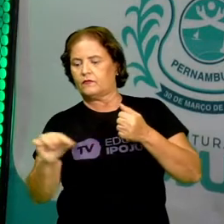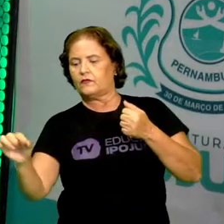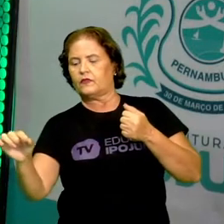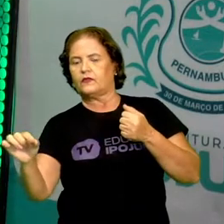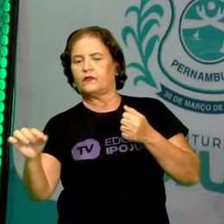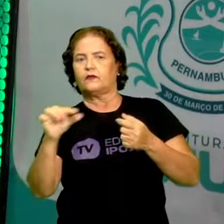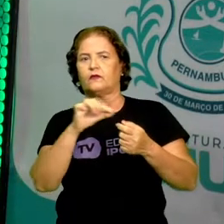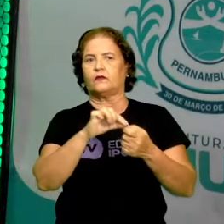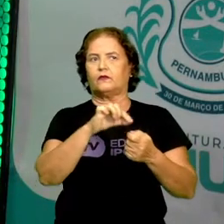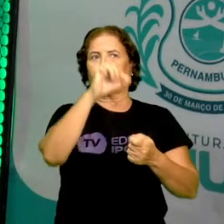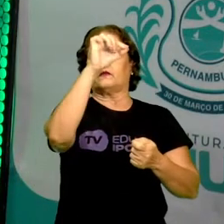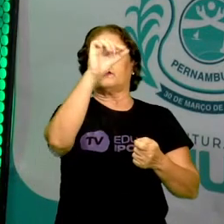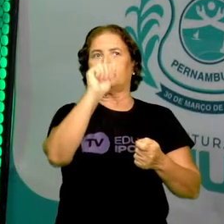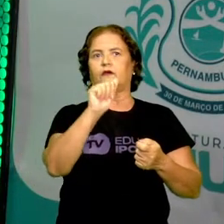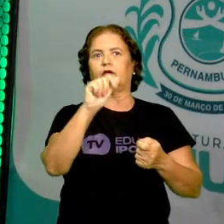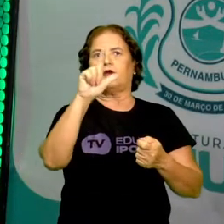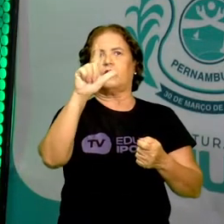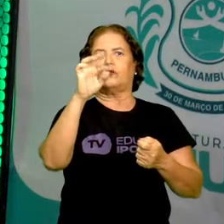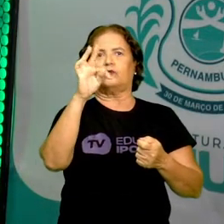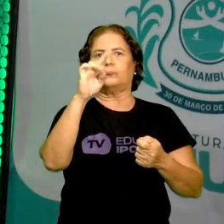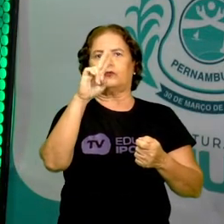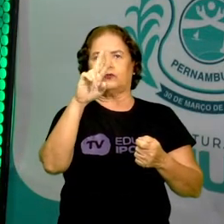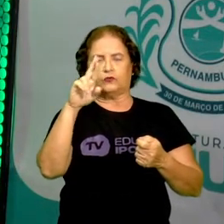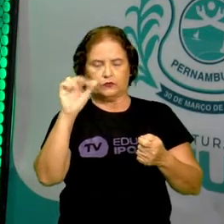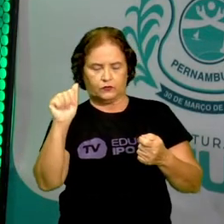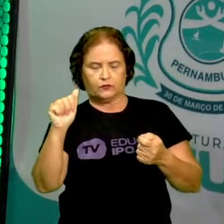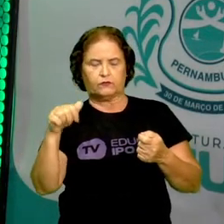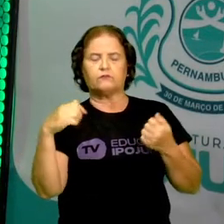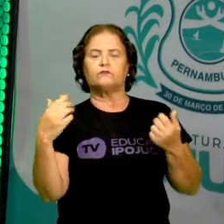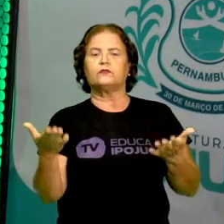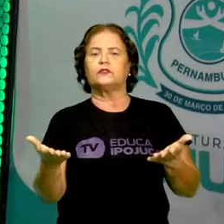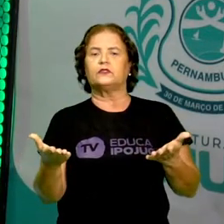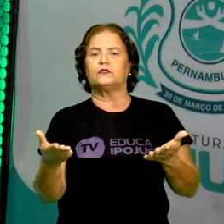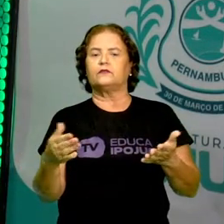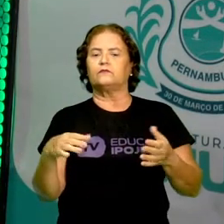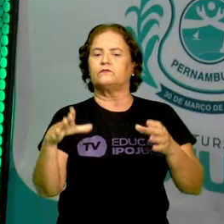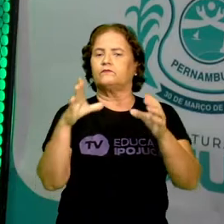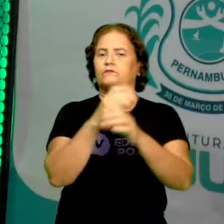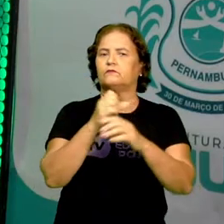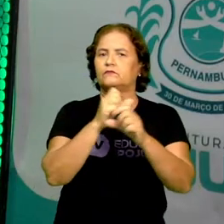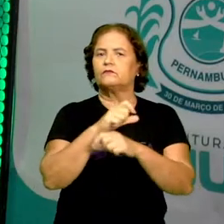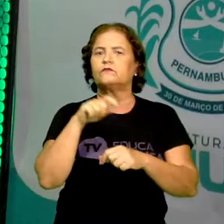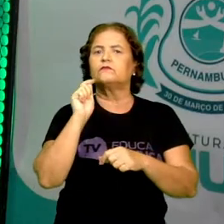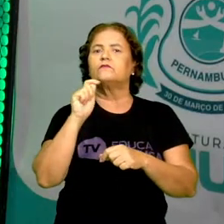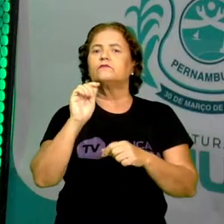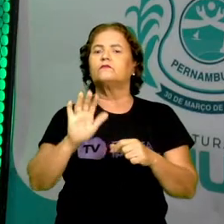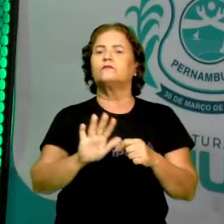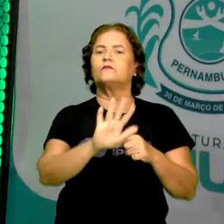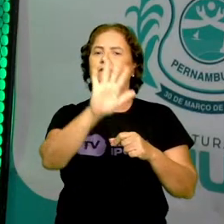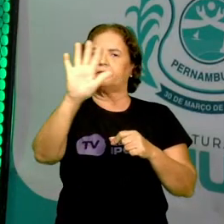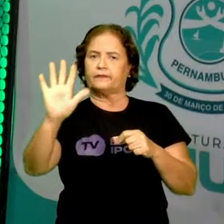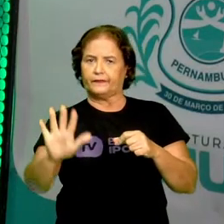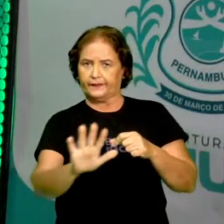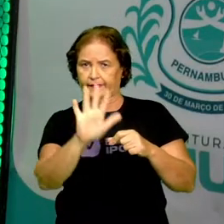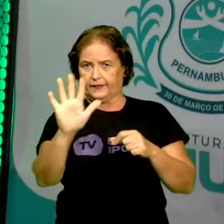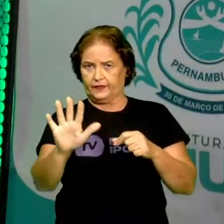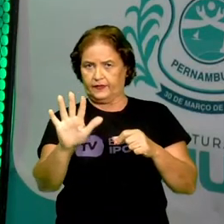agora, calcular essas áreas, e área, você pode estar se perguntando o que é a área. A área é justamente